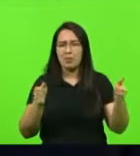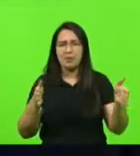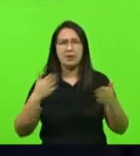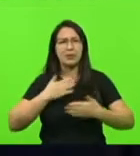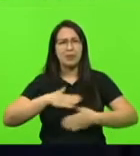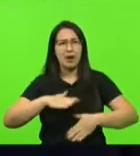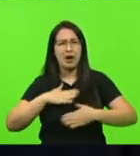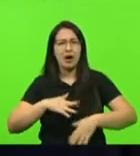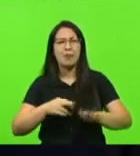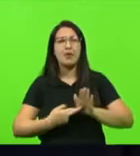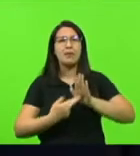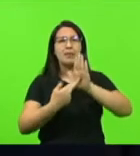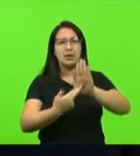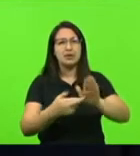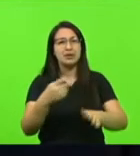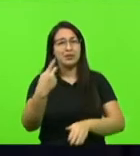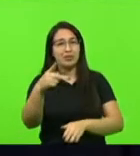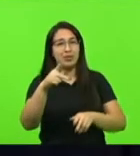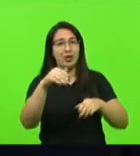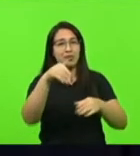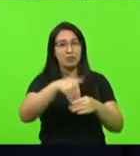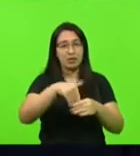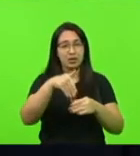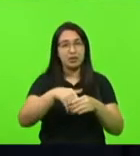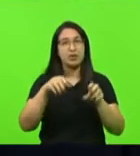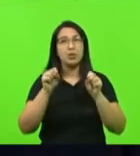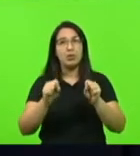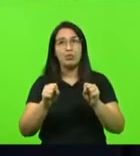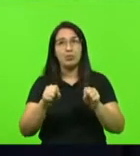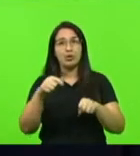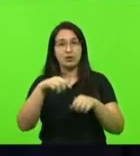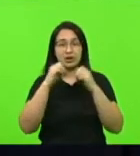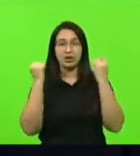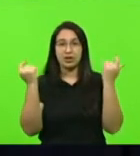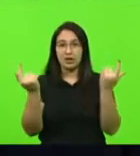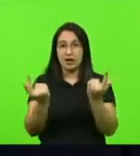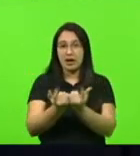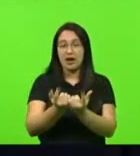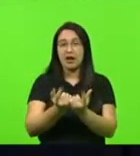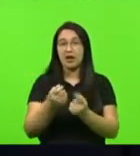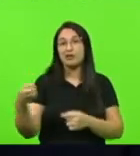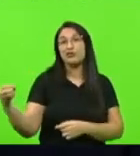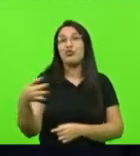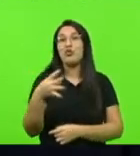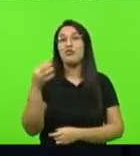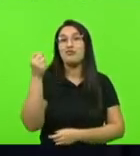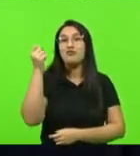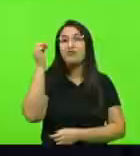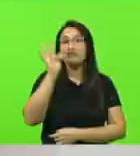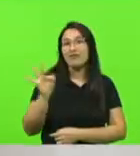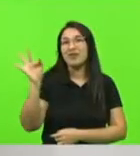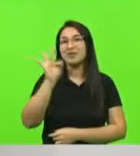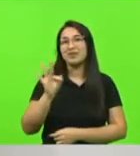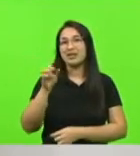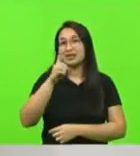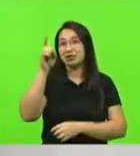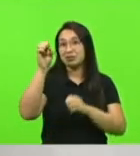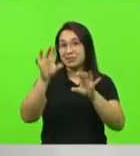represente bem seus eleitores e faça dessa casa realmente uma nova faculdade. É o meu desejo, Deus lhe abençoe. Até mais.